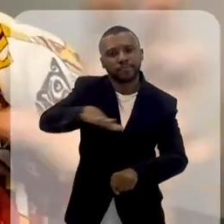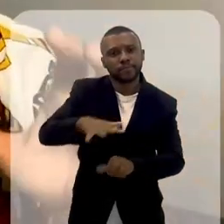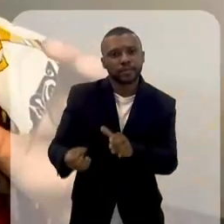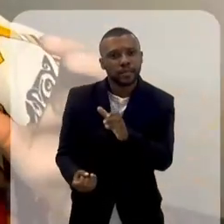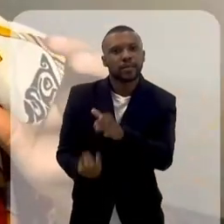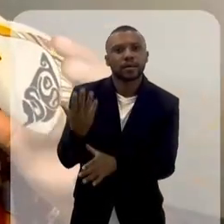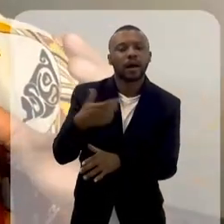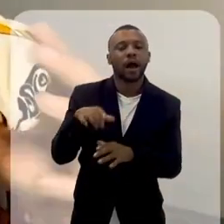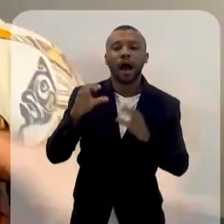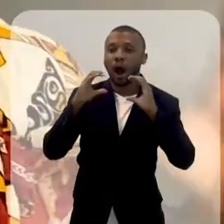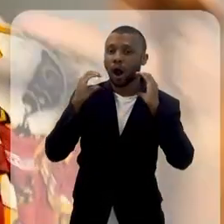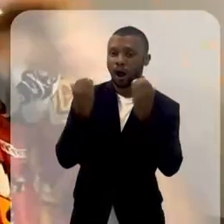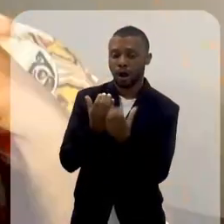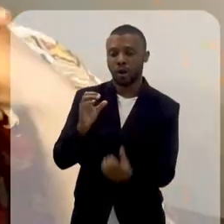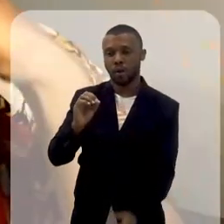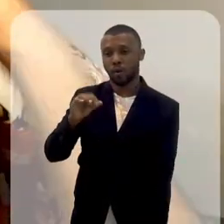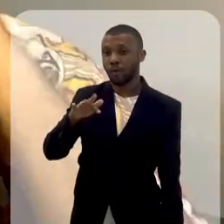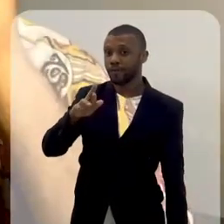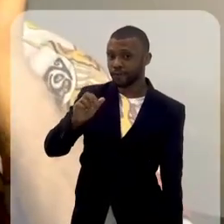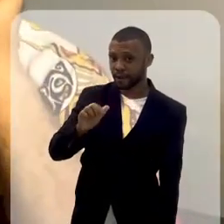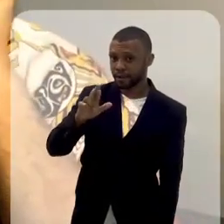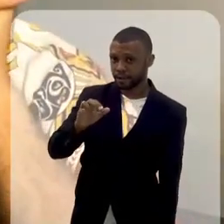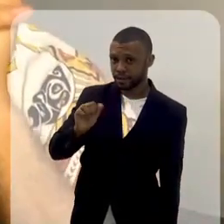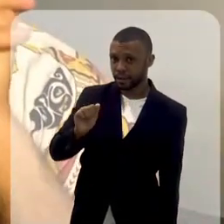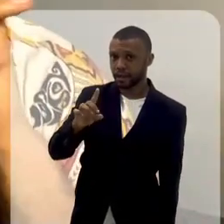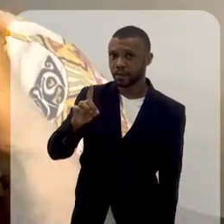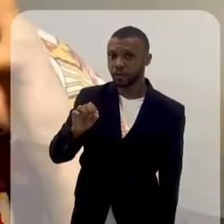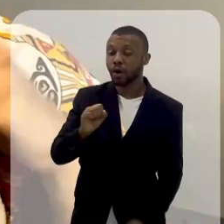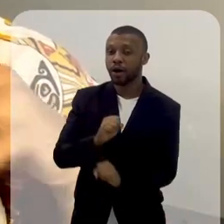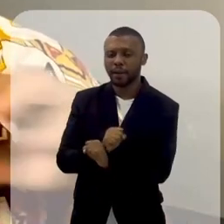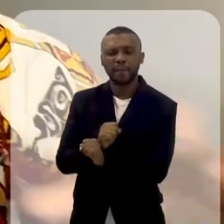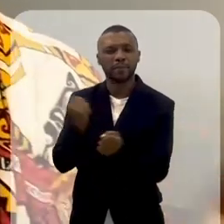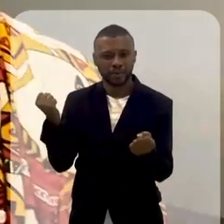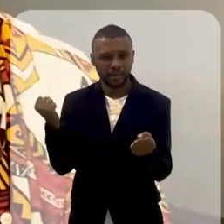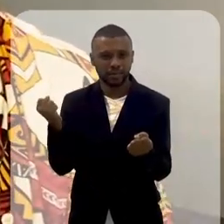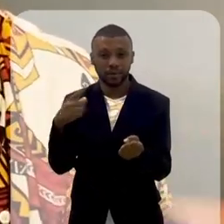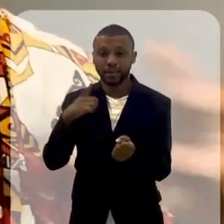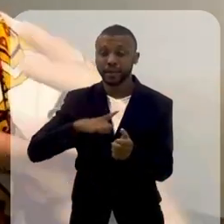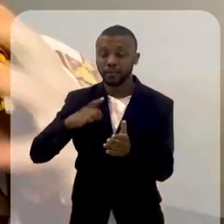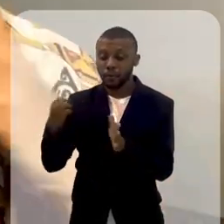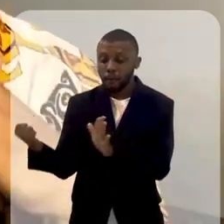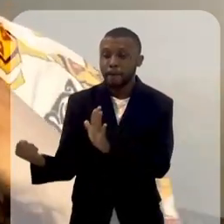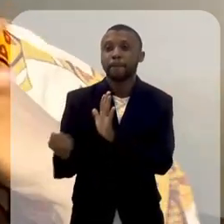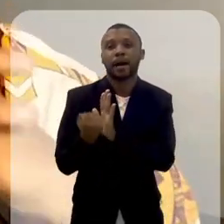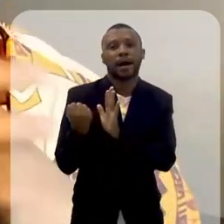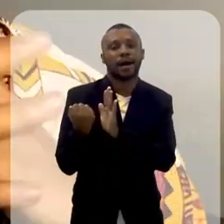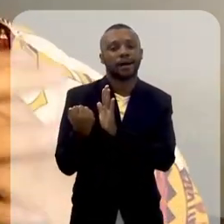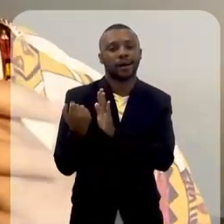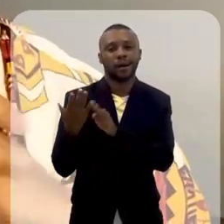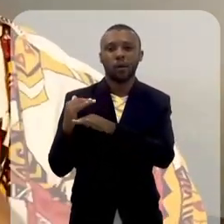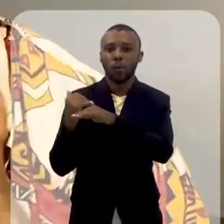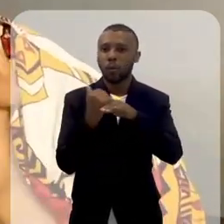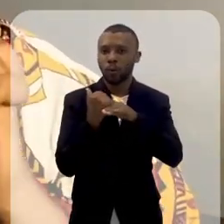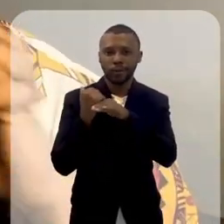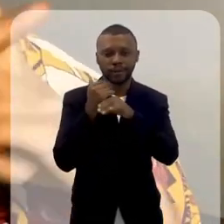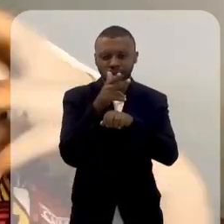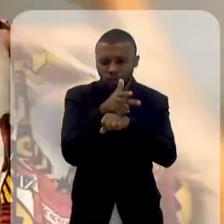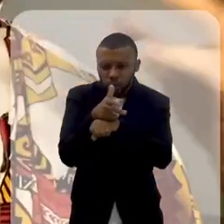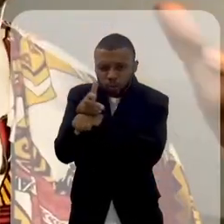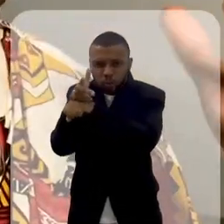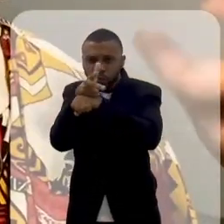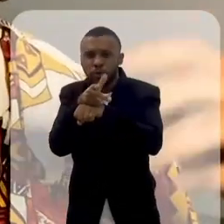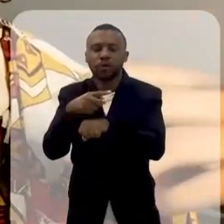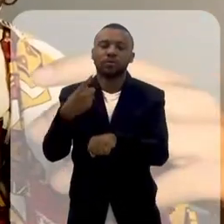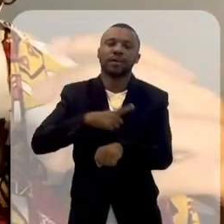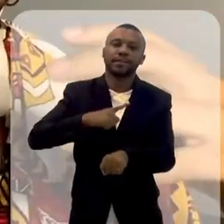conquistando todos esses espaços que cria a Confraria do Impossível. Então a gente tem vários selos dentro de uma marca só. Então se a